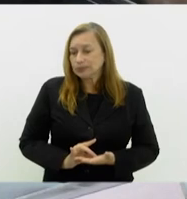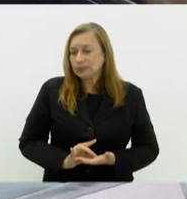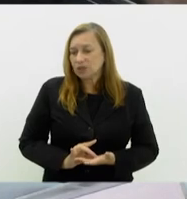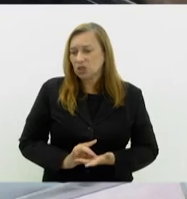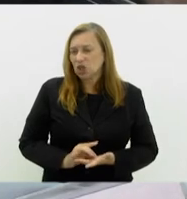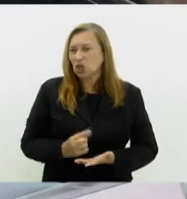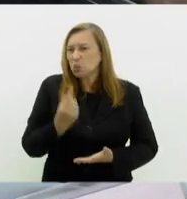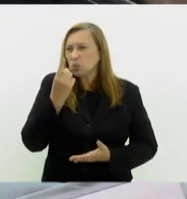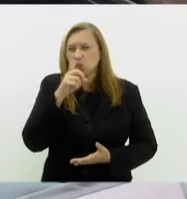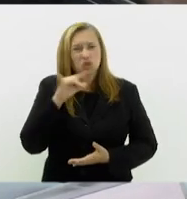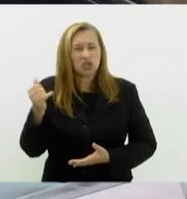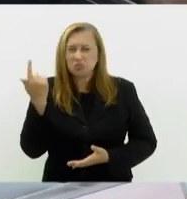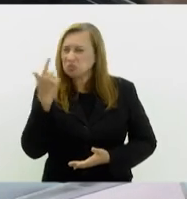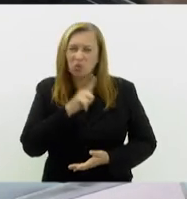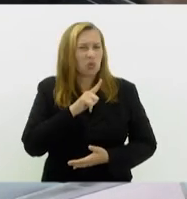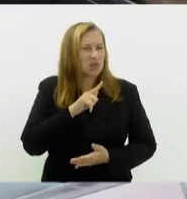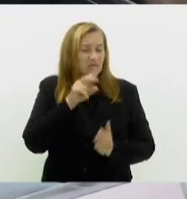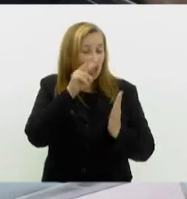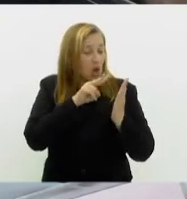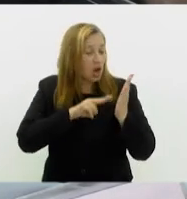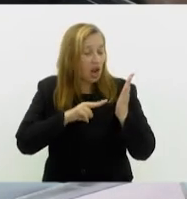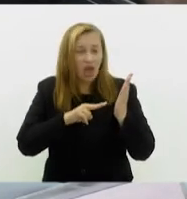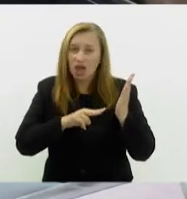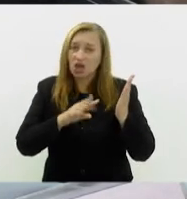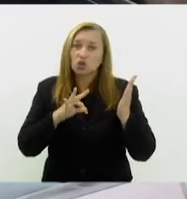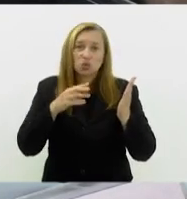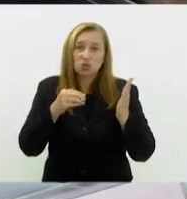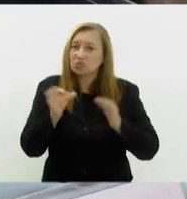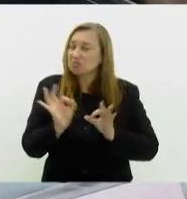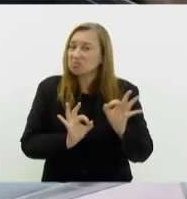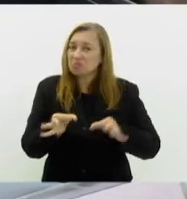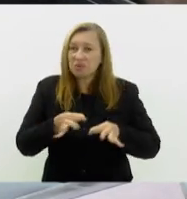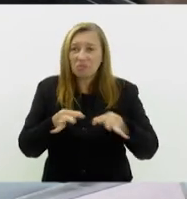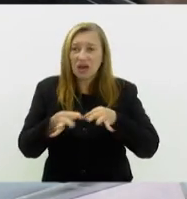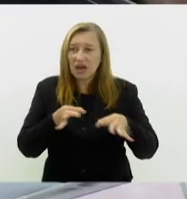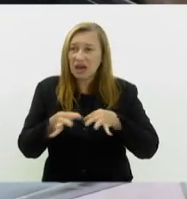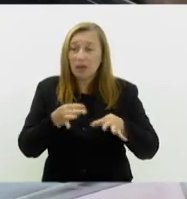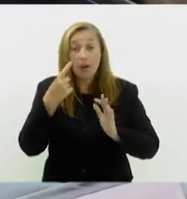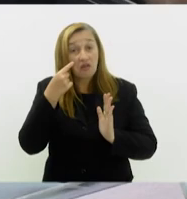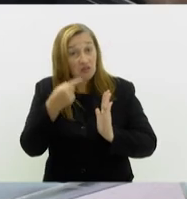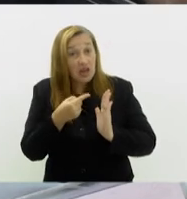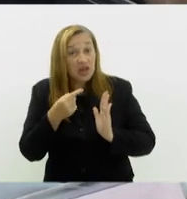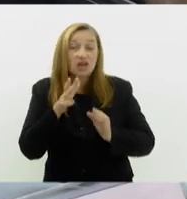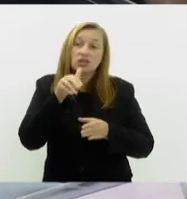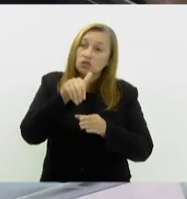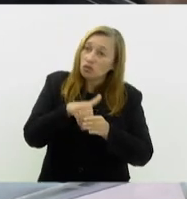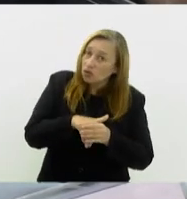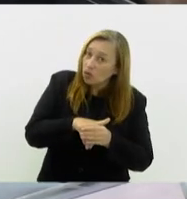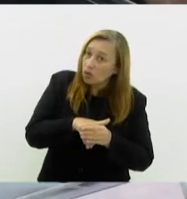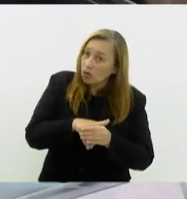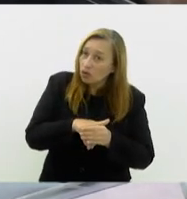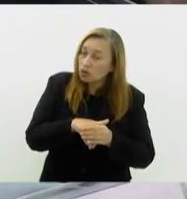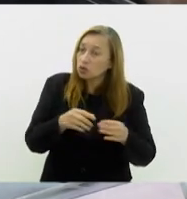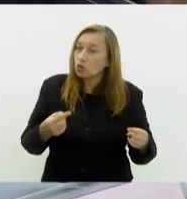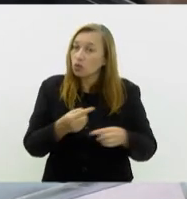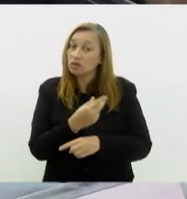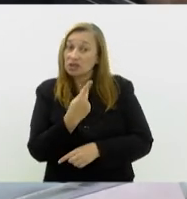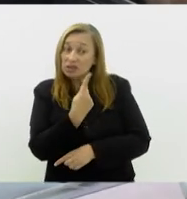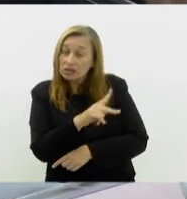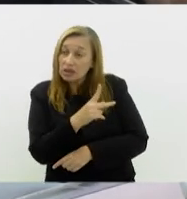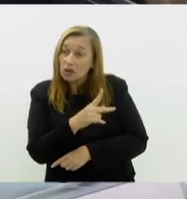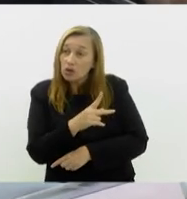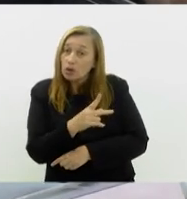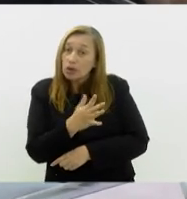um dia eu não consegui eh me preparar para para ver essa questão do voto divergente seu e o